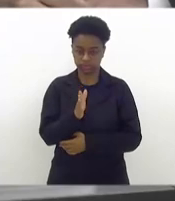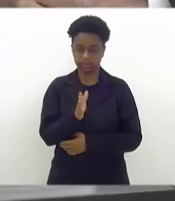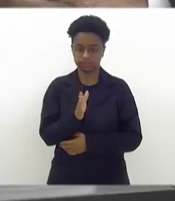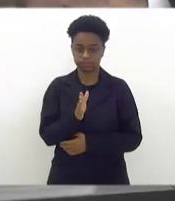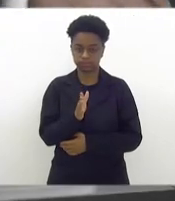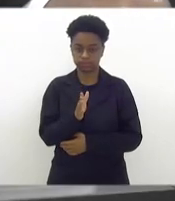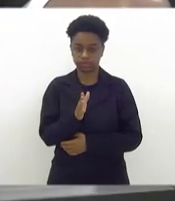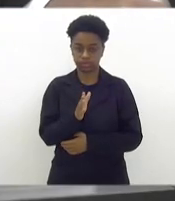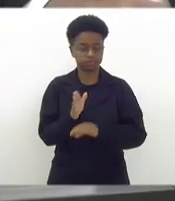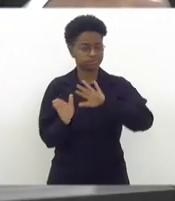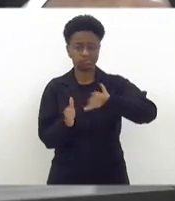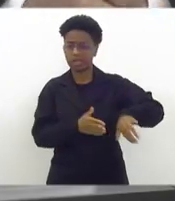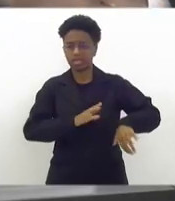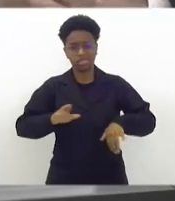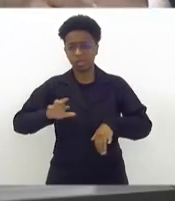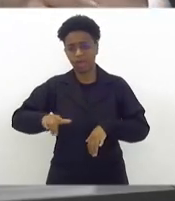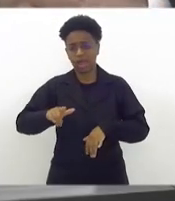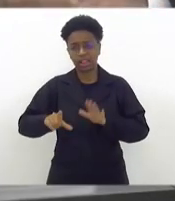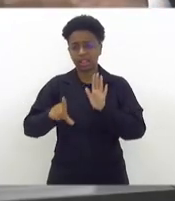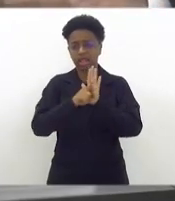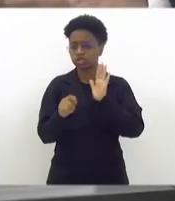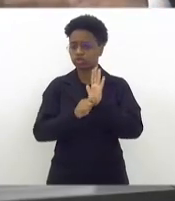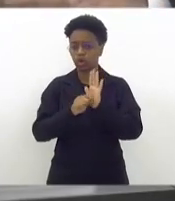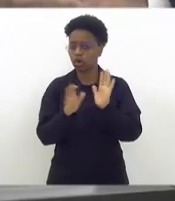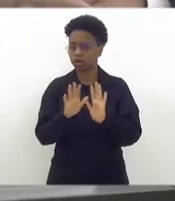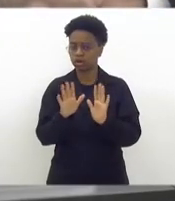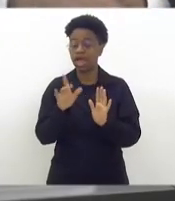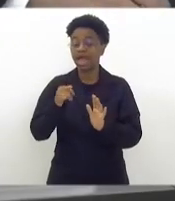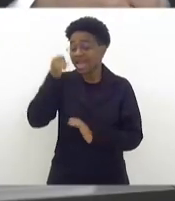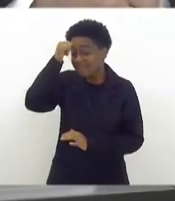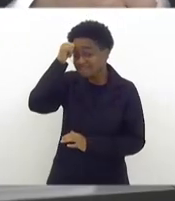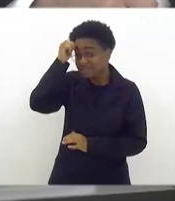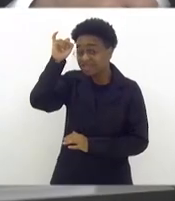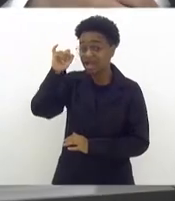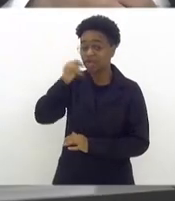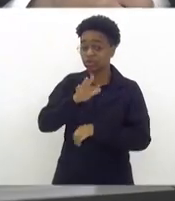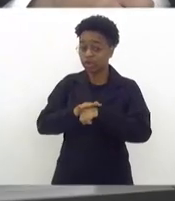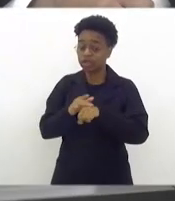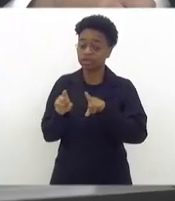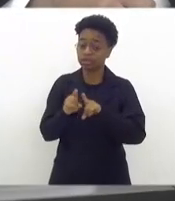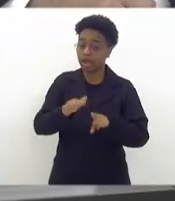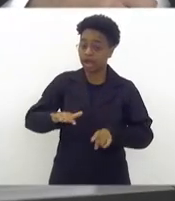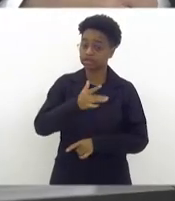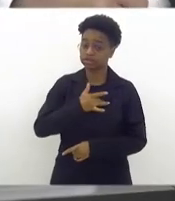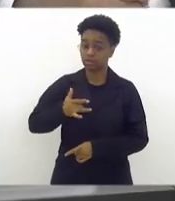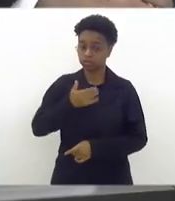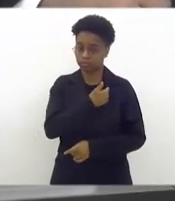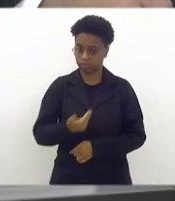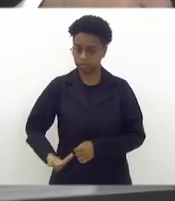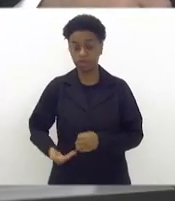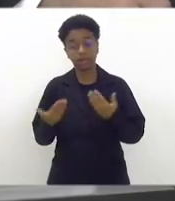Pacheco a discussão da lei de drogas, restringindo a questão de prevenção e saúde pública. E o mérito disso